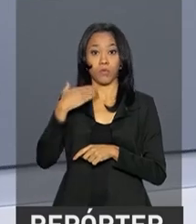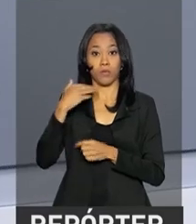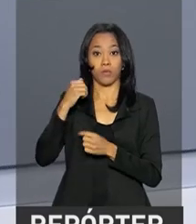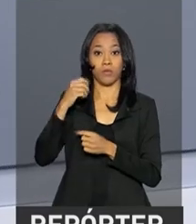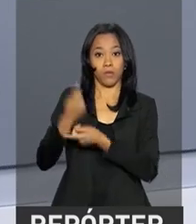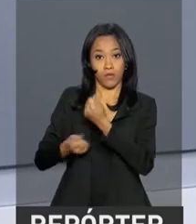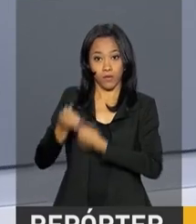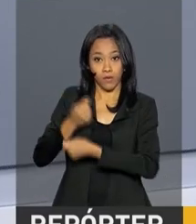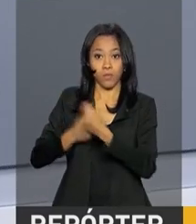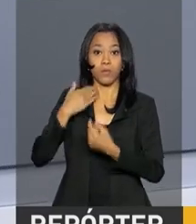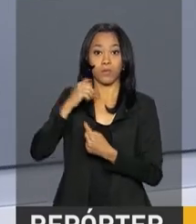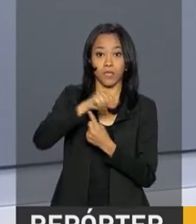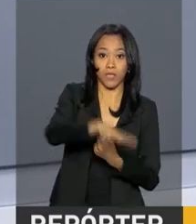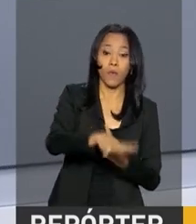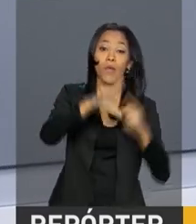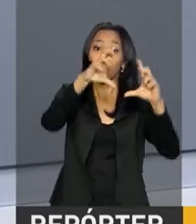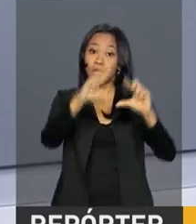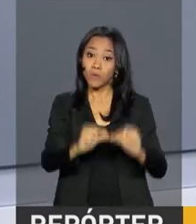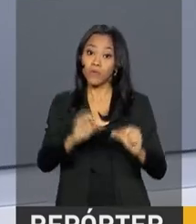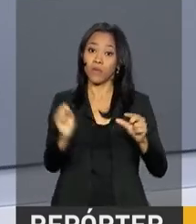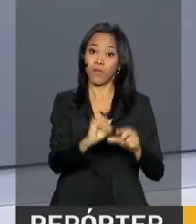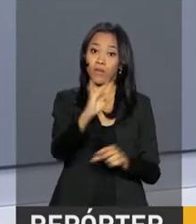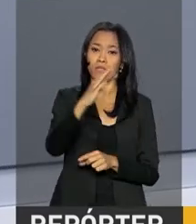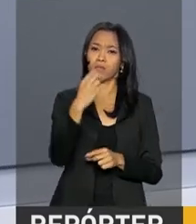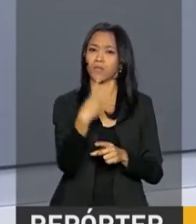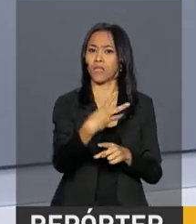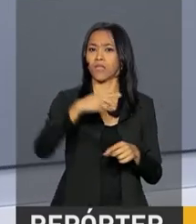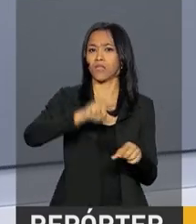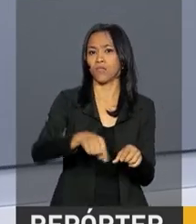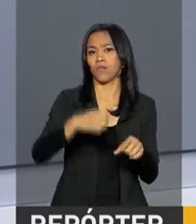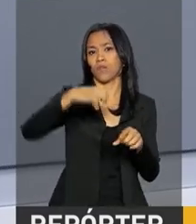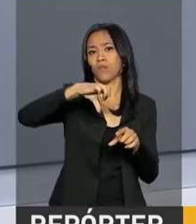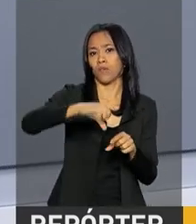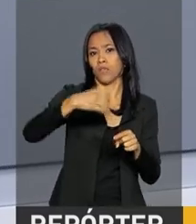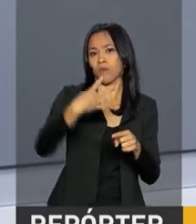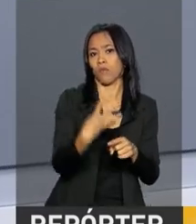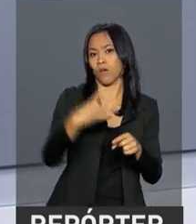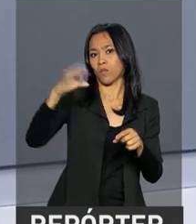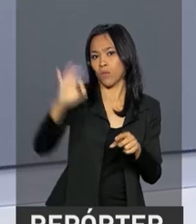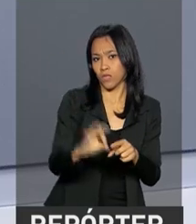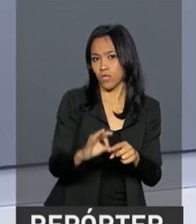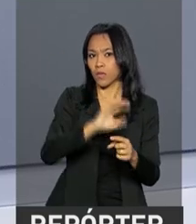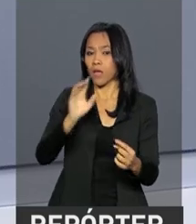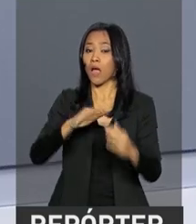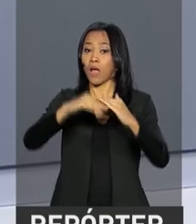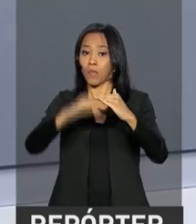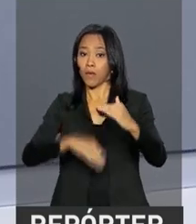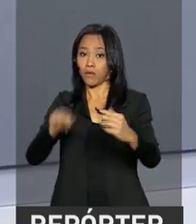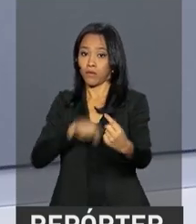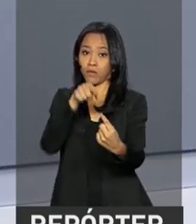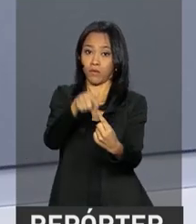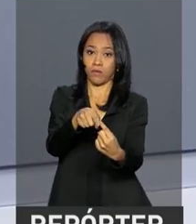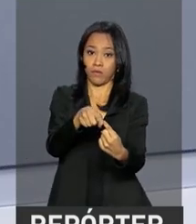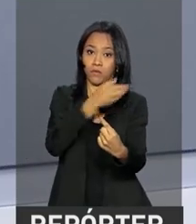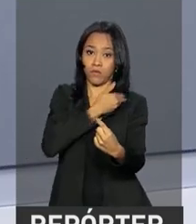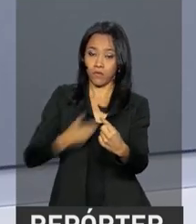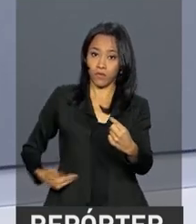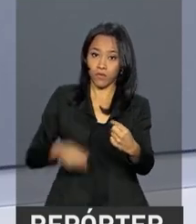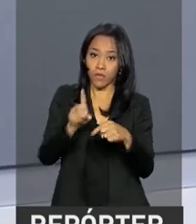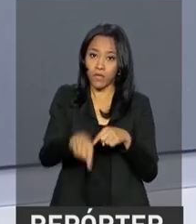a expectativa de inflação para 3,94% neste ano, abaixo do centro da meta estabelecida pelo governo,